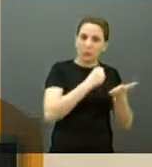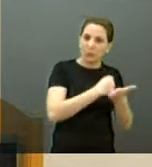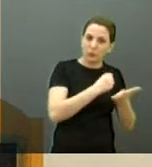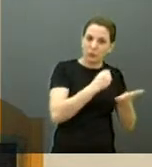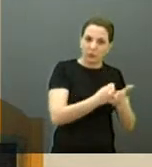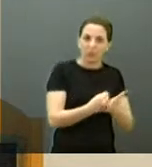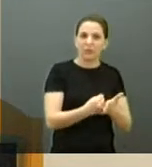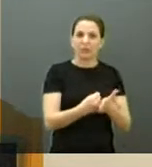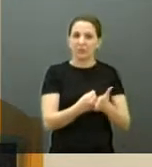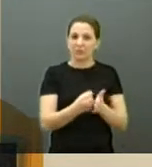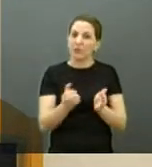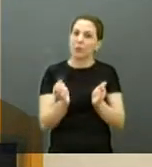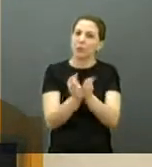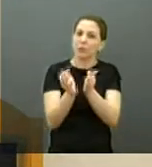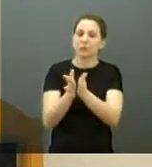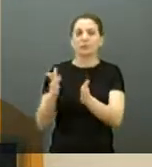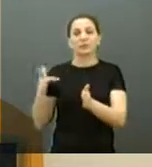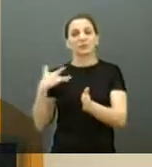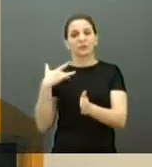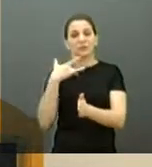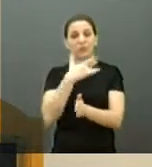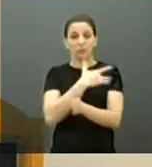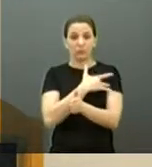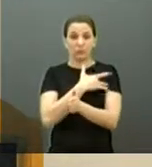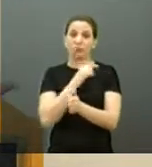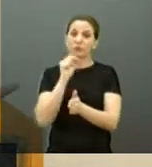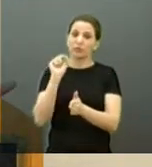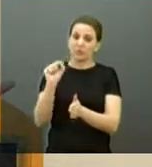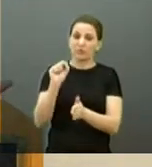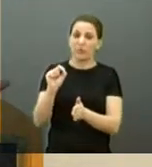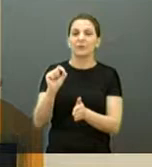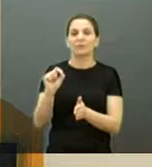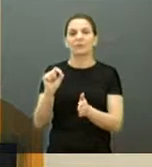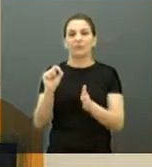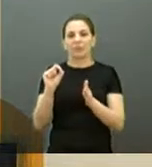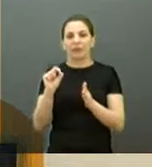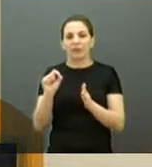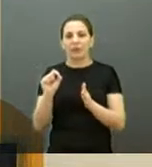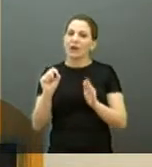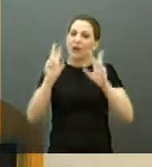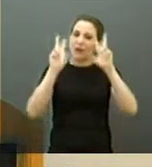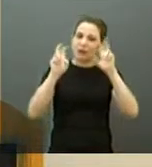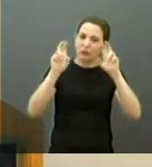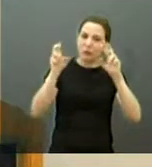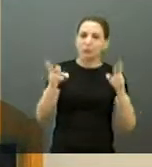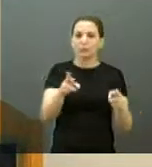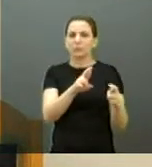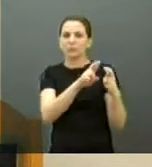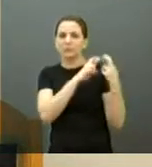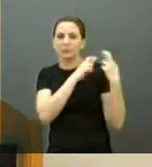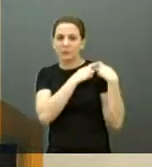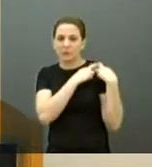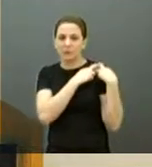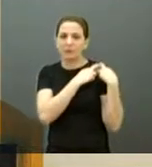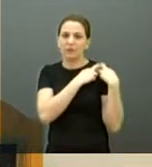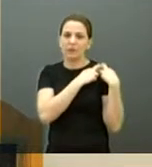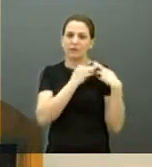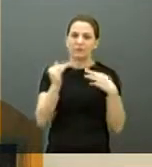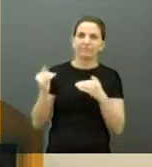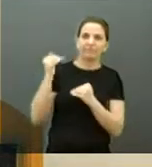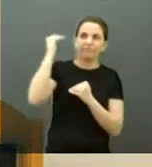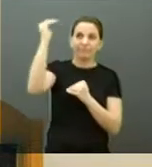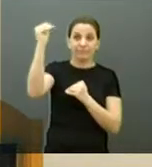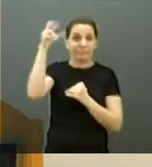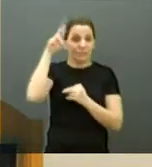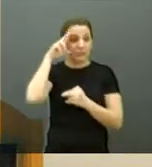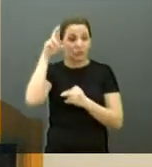casa, que foi para a Comissão de Saúde, sobretudo no que se refere à responsabilidade de superiores,